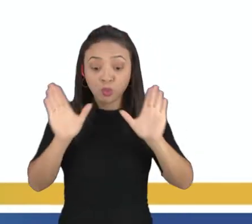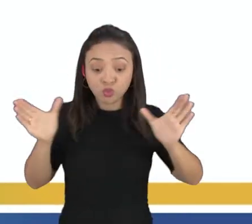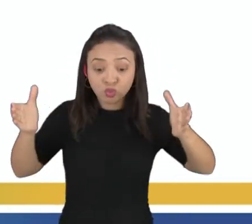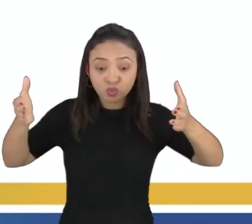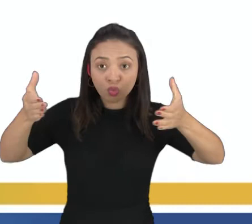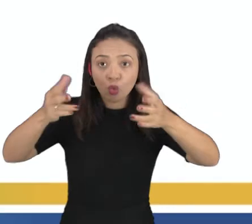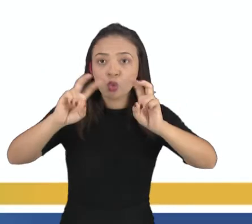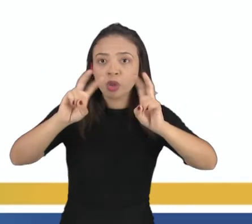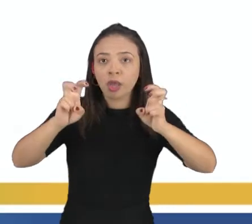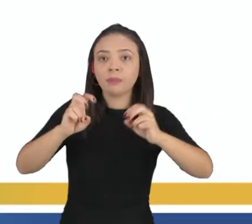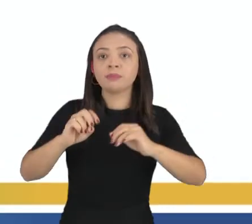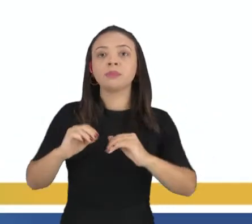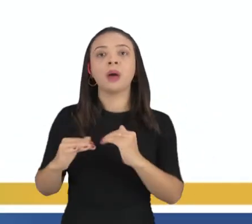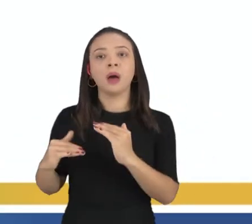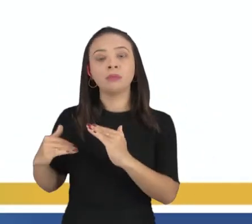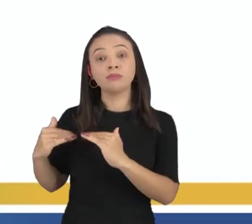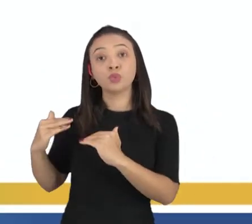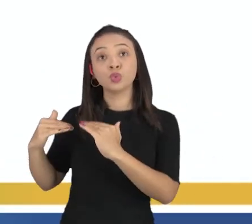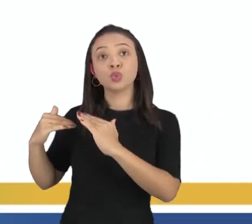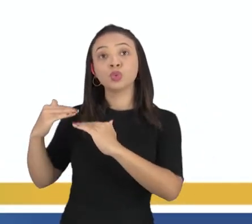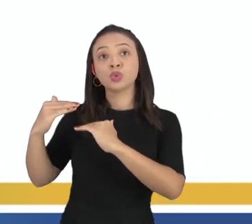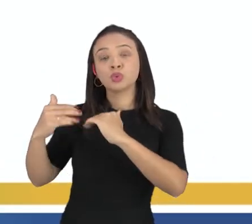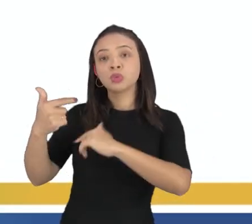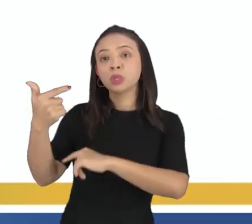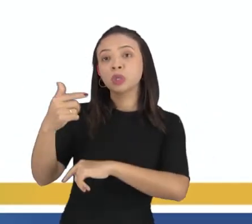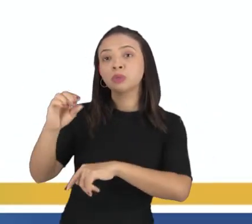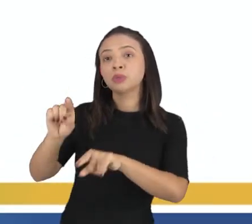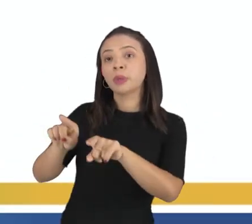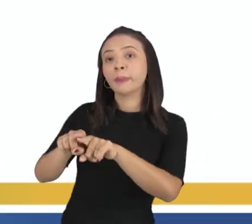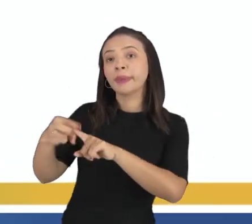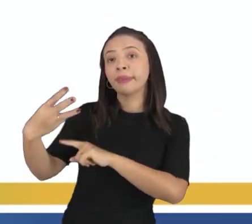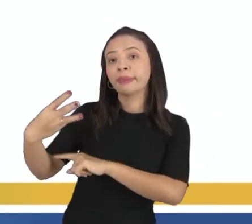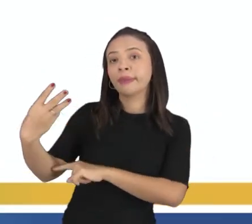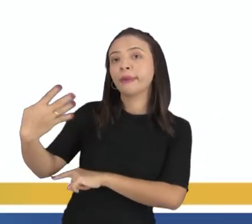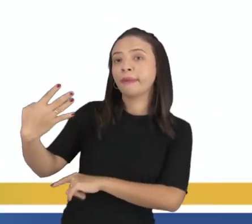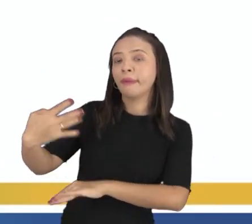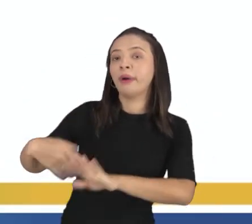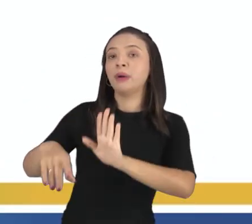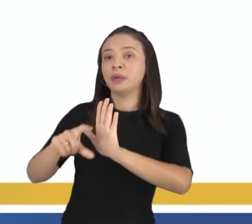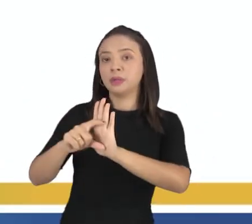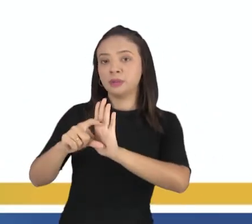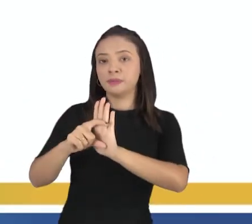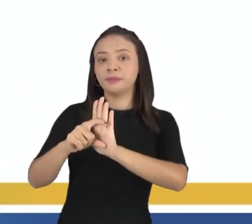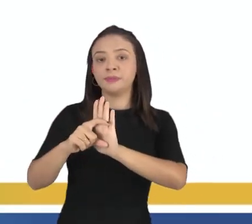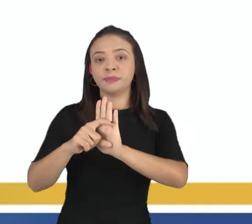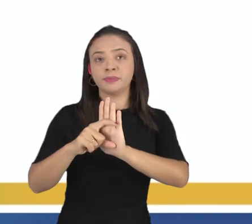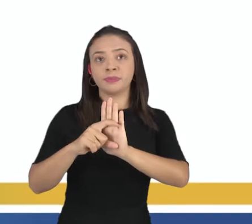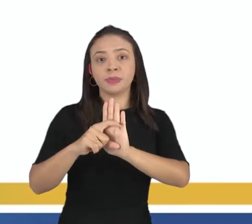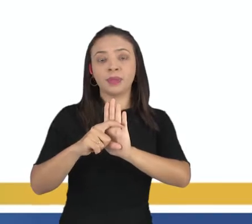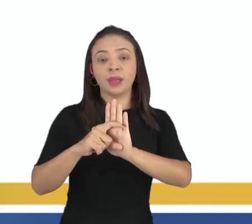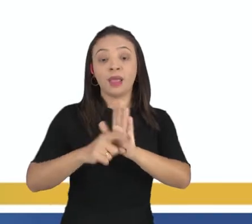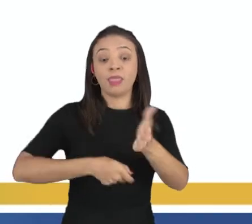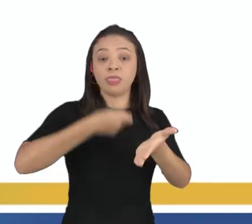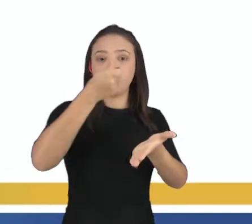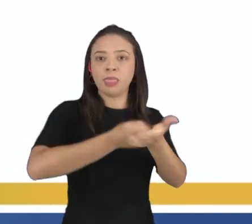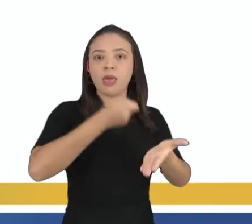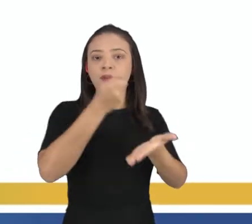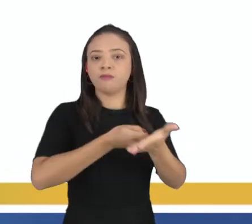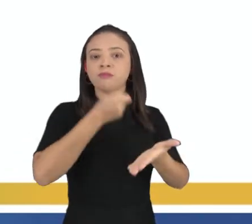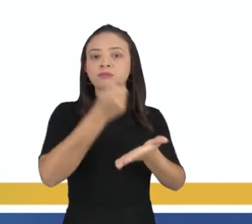no desenvolvimento, que é nos segundos, terceiros, quartos parágrafos, nós vamos ter a defesa